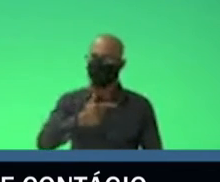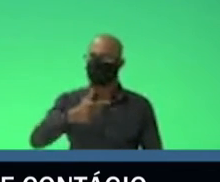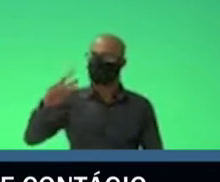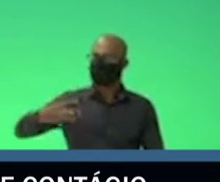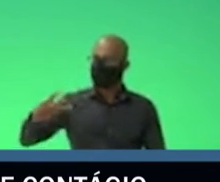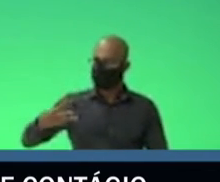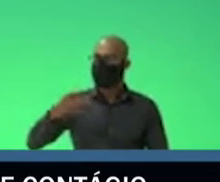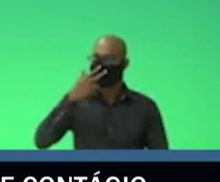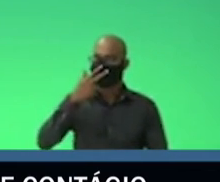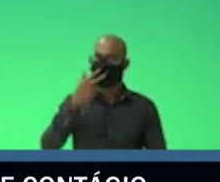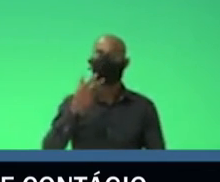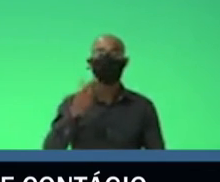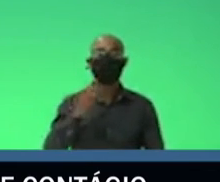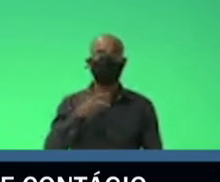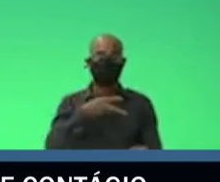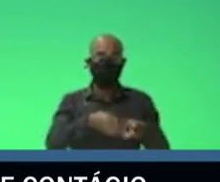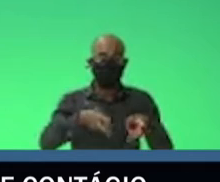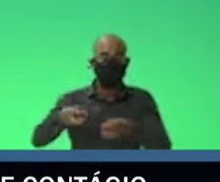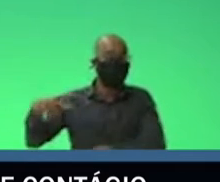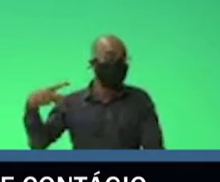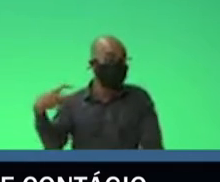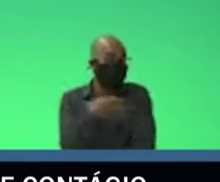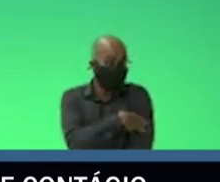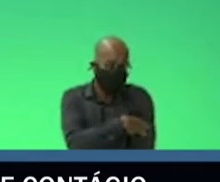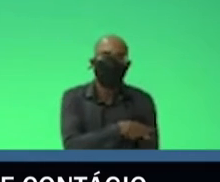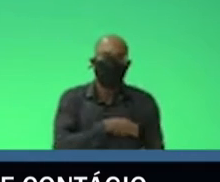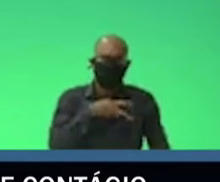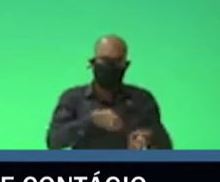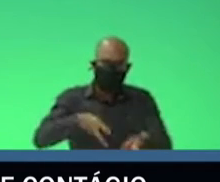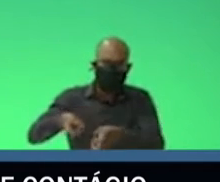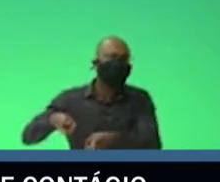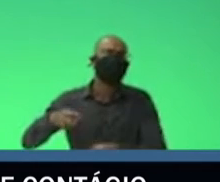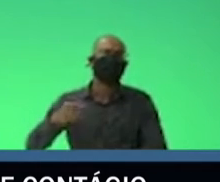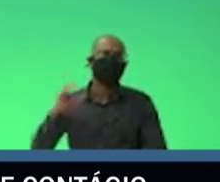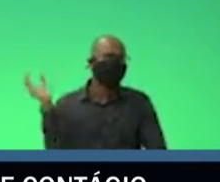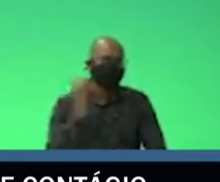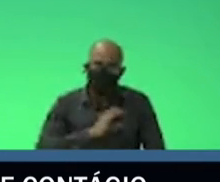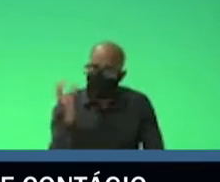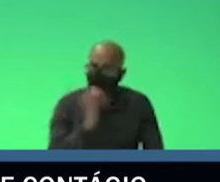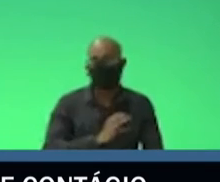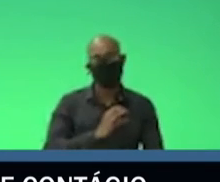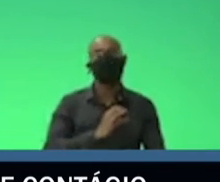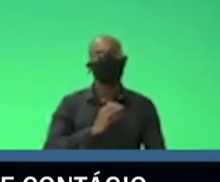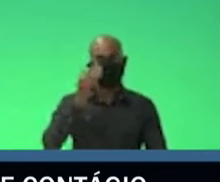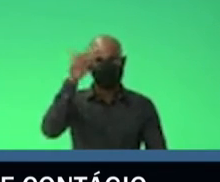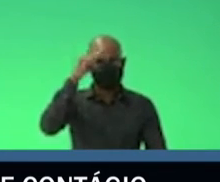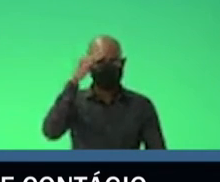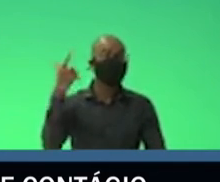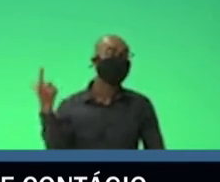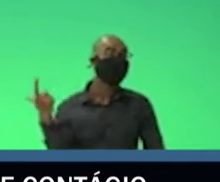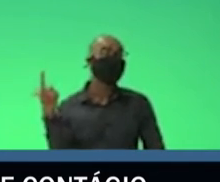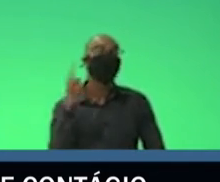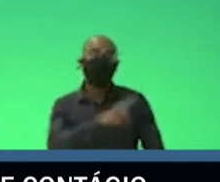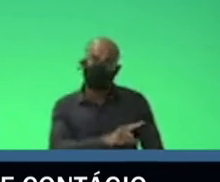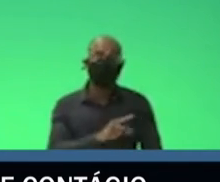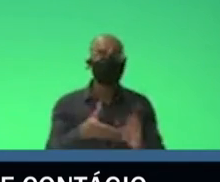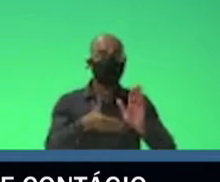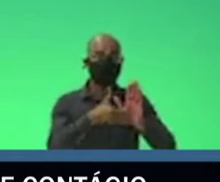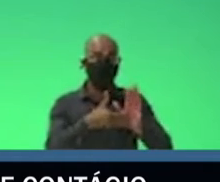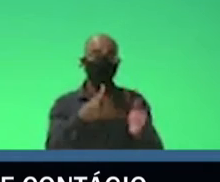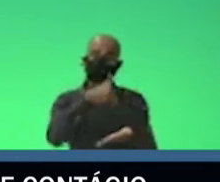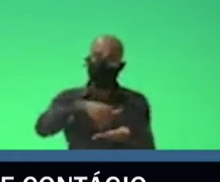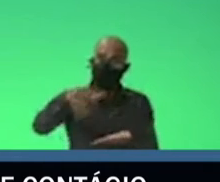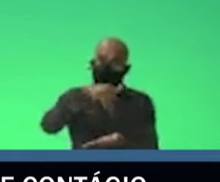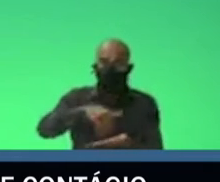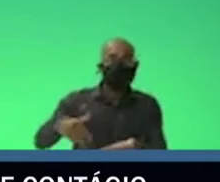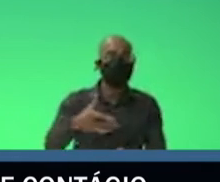segundo colocado em critério de vacinação, em performance de vacinação. Nós conseguimos realmente atender o que o nosso secretário